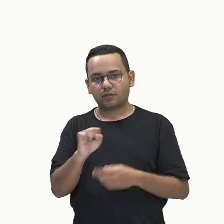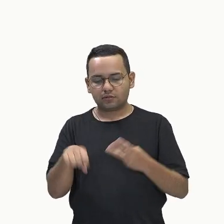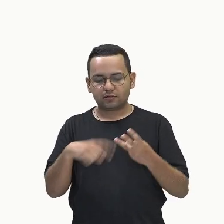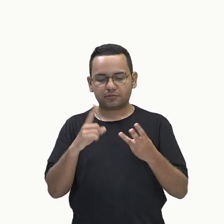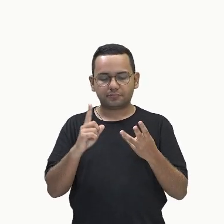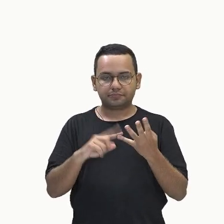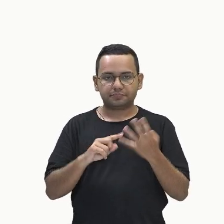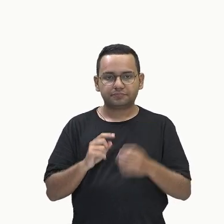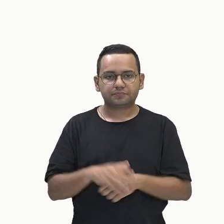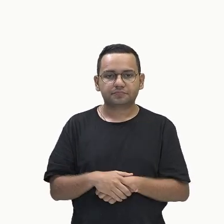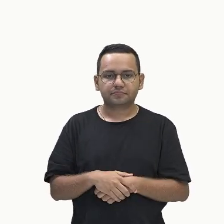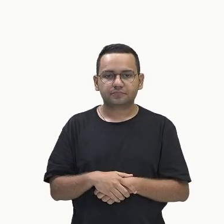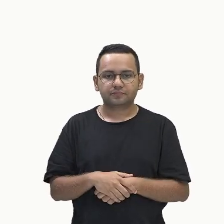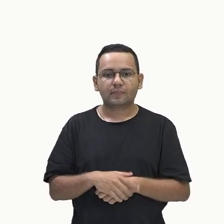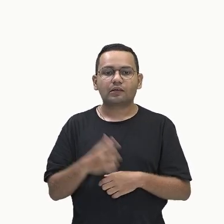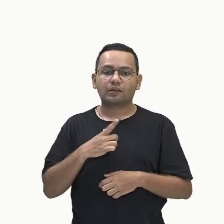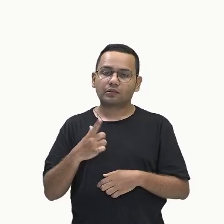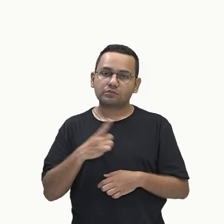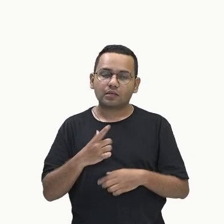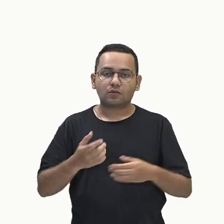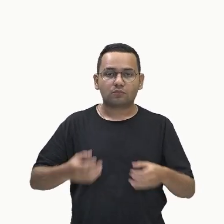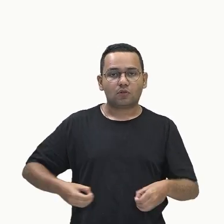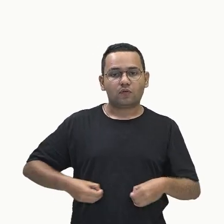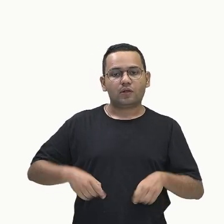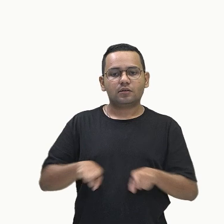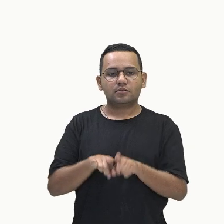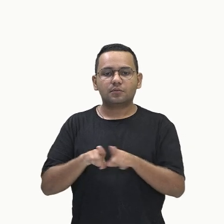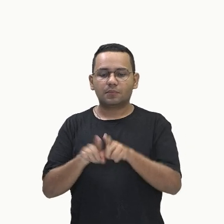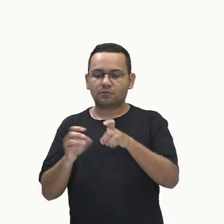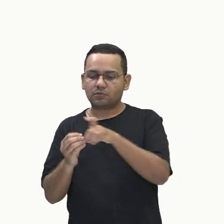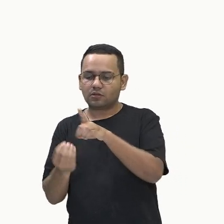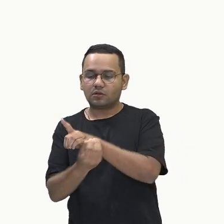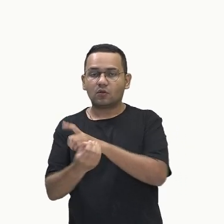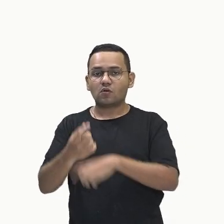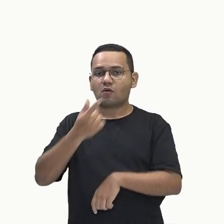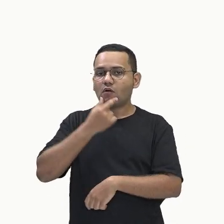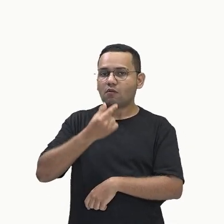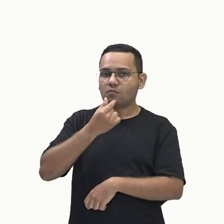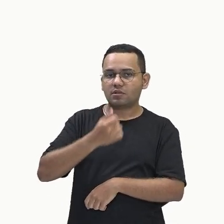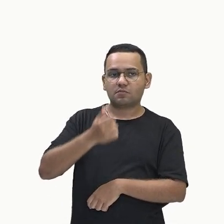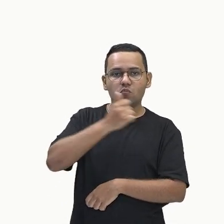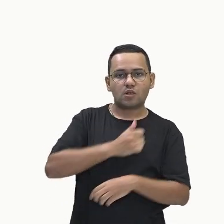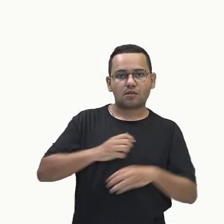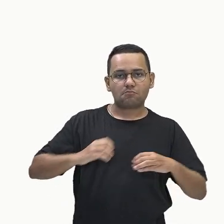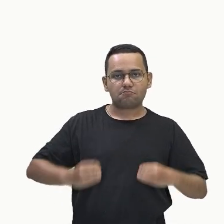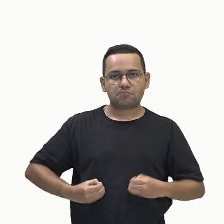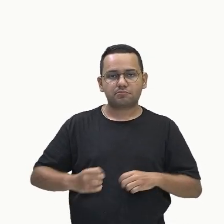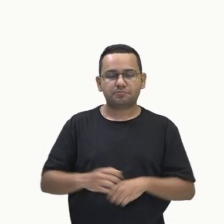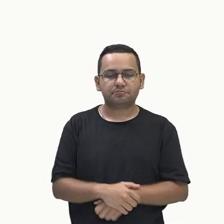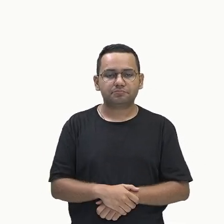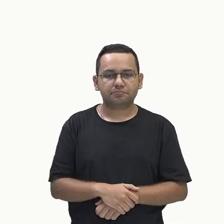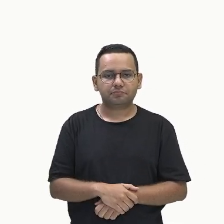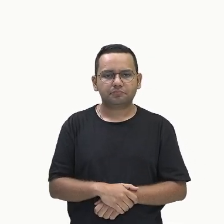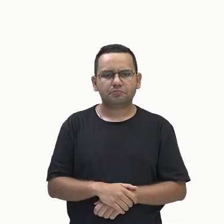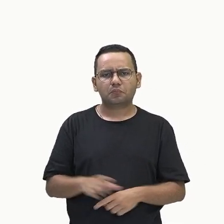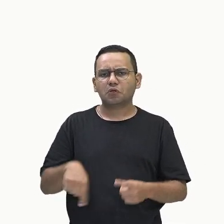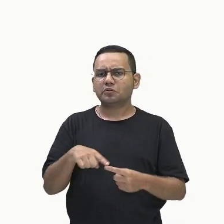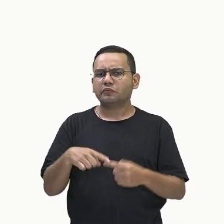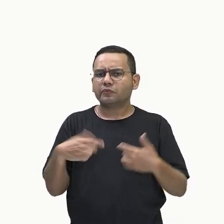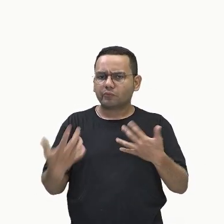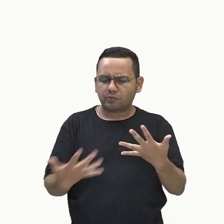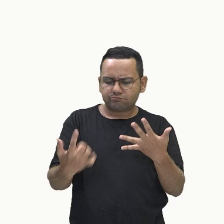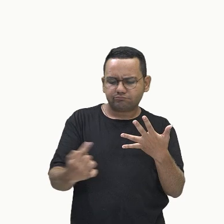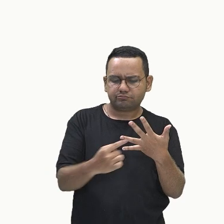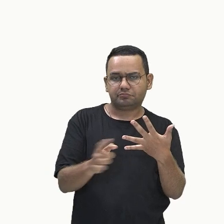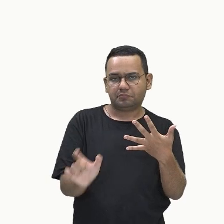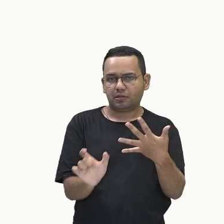bom? Mais um tipo de glândula que faz parte do nosso sistema endócrino. Qual a função das gônadas?